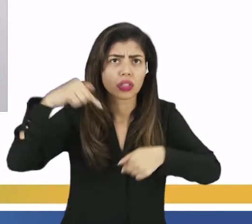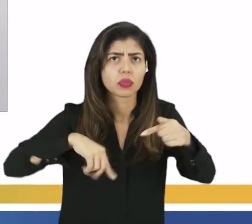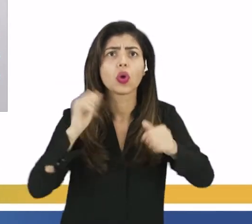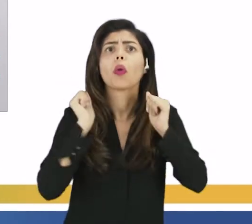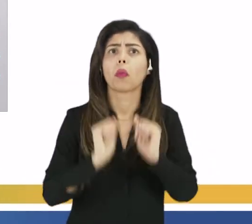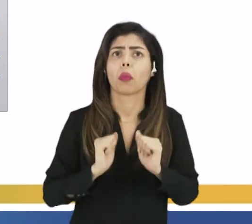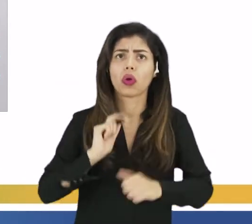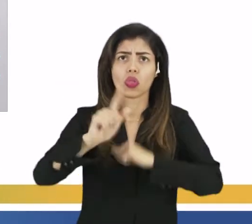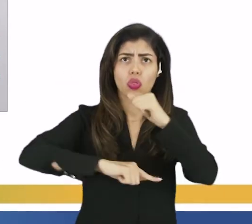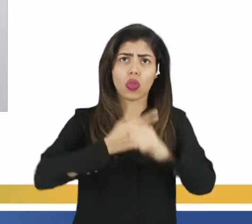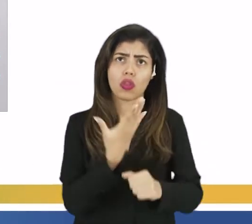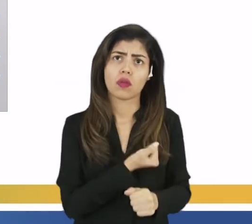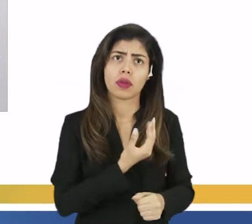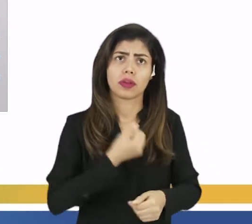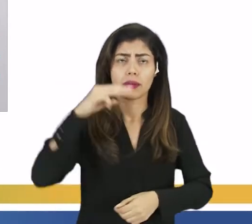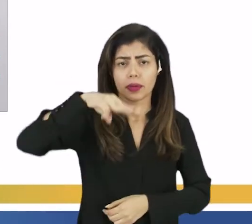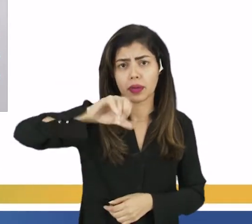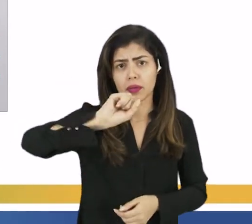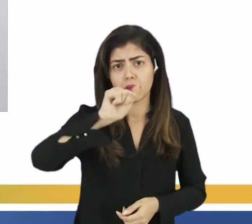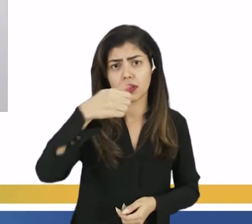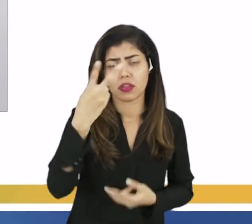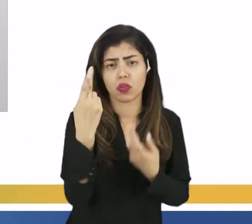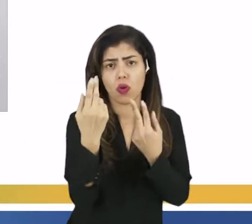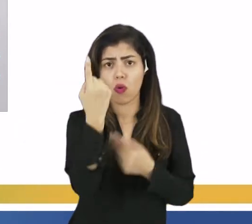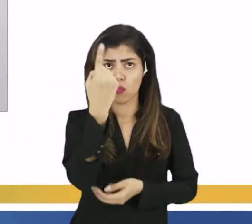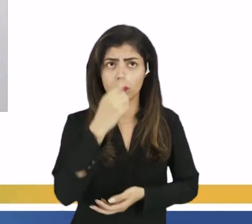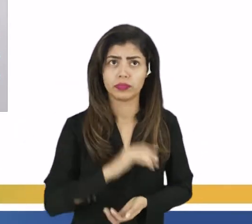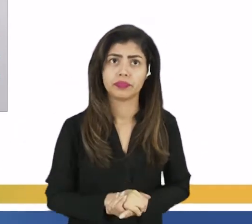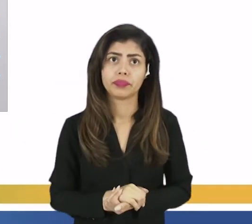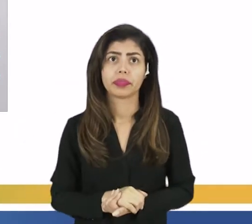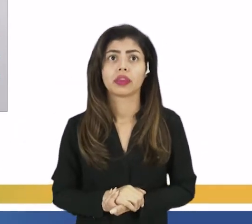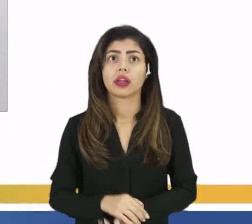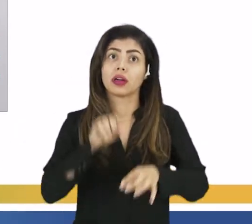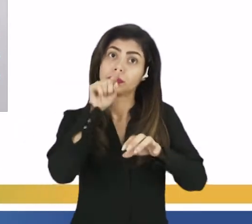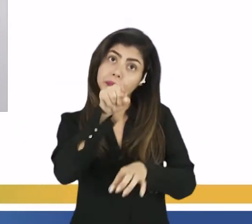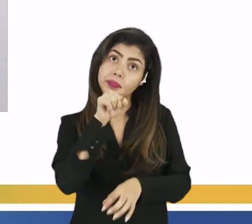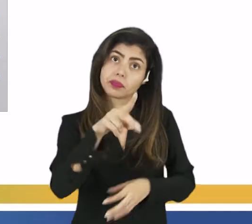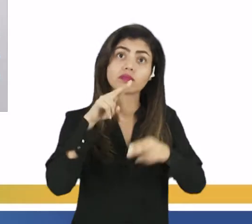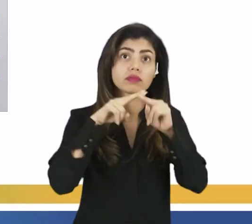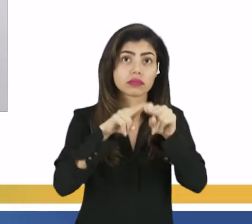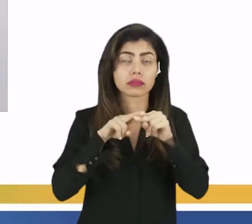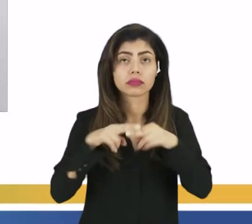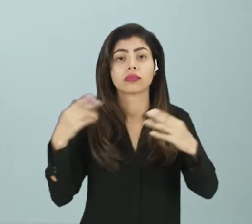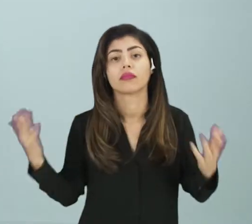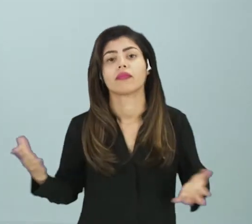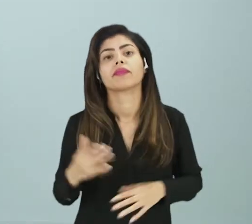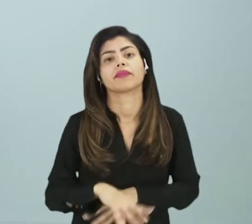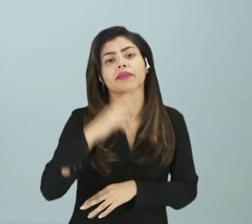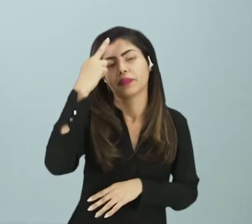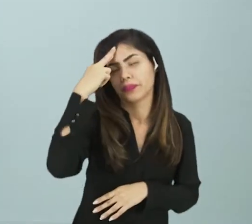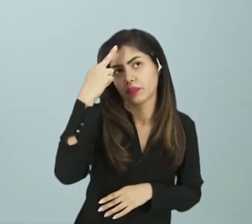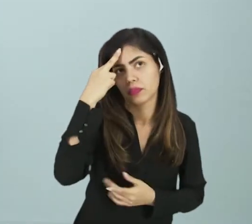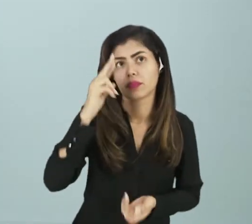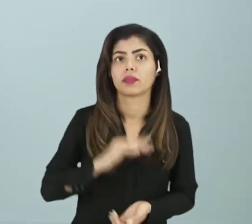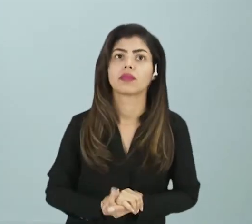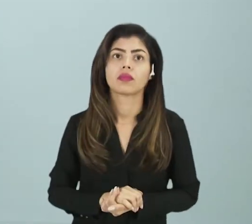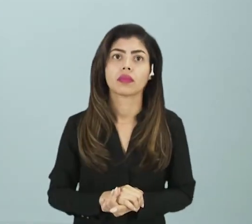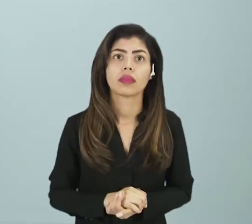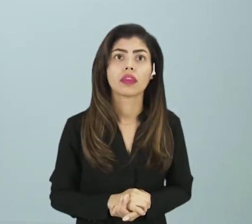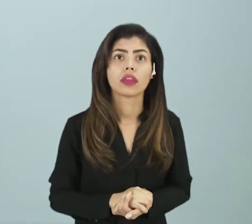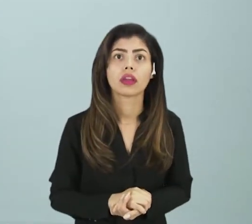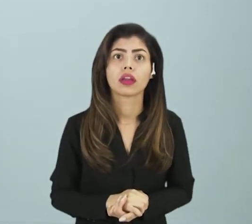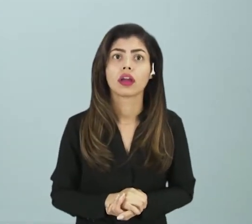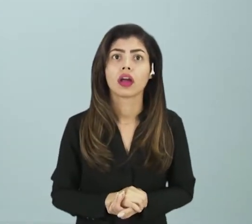químico possui o número atômico e número de massa igual a 1 Então por essa razão que ele fica em